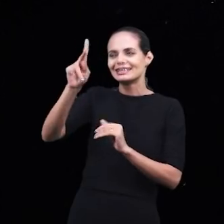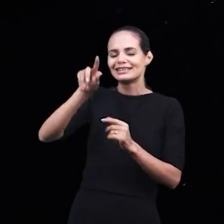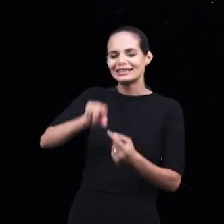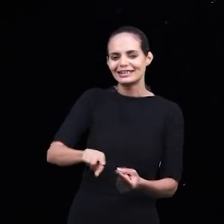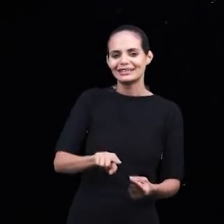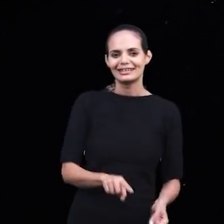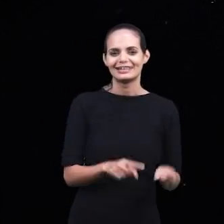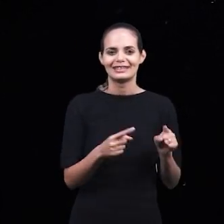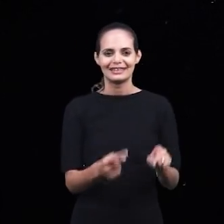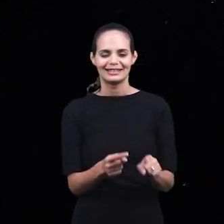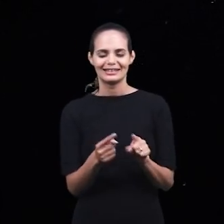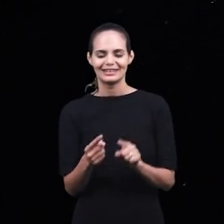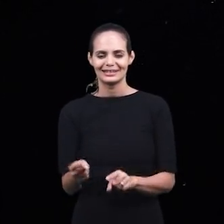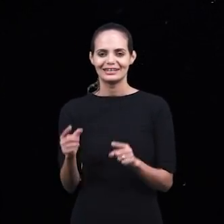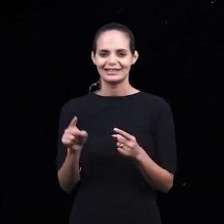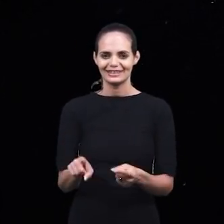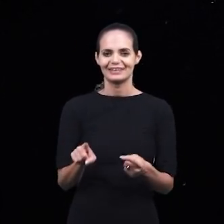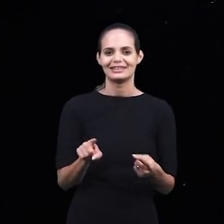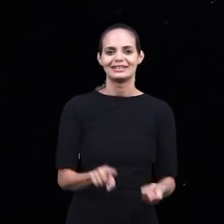jardim.